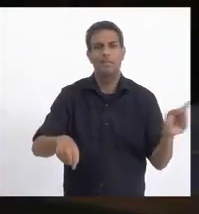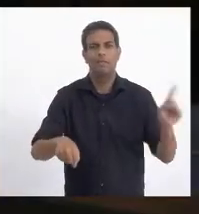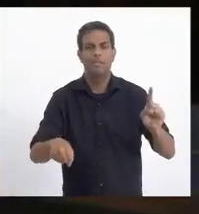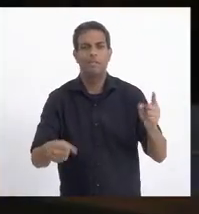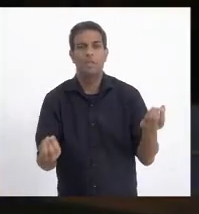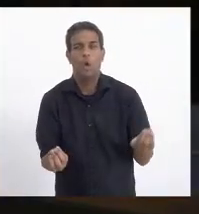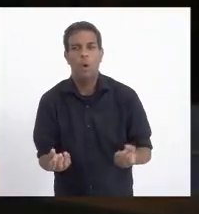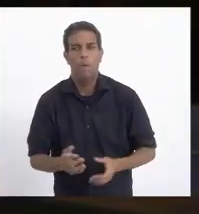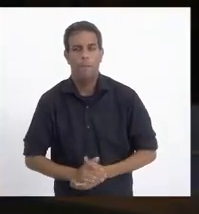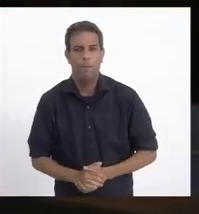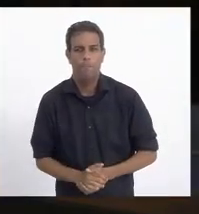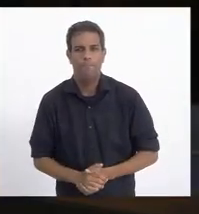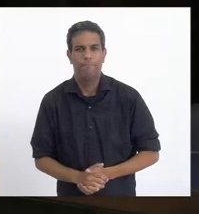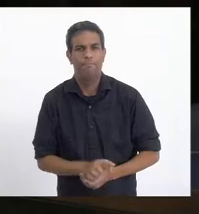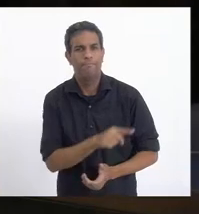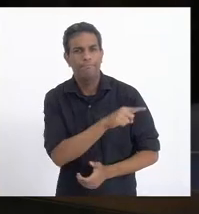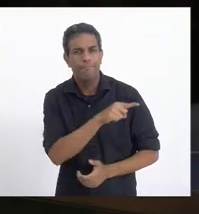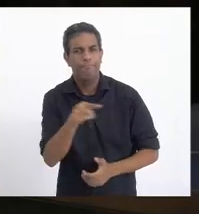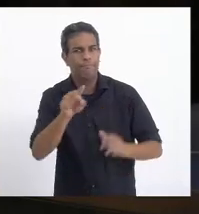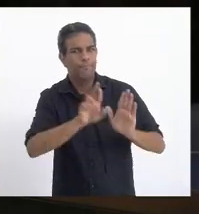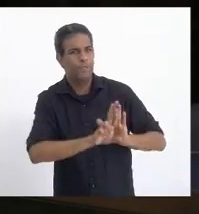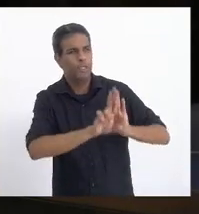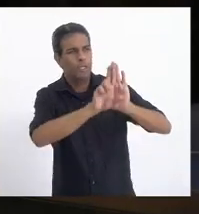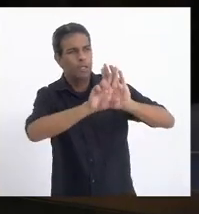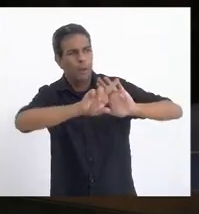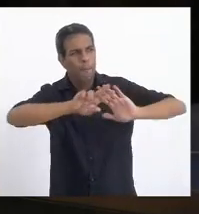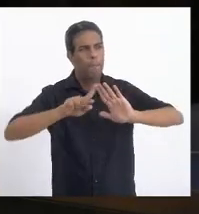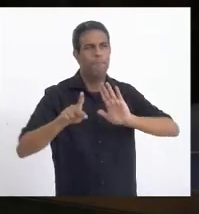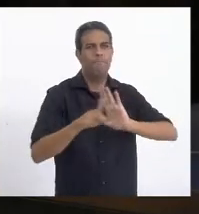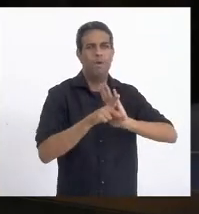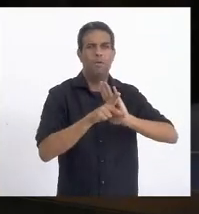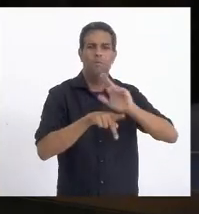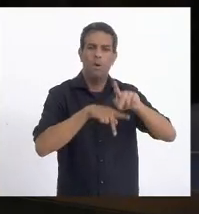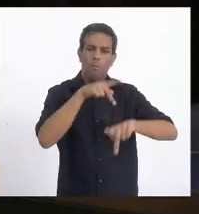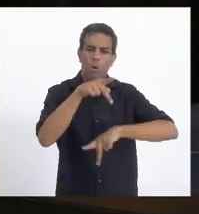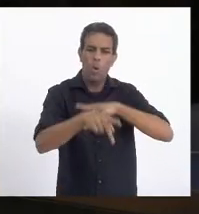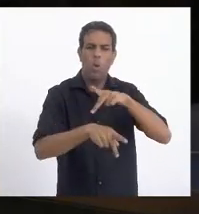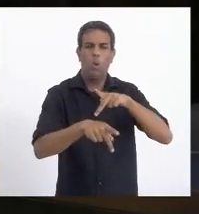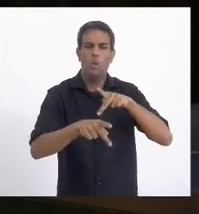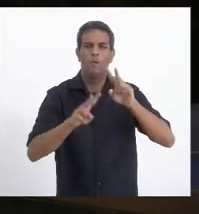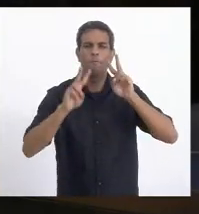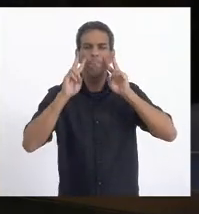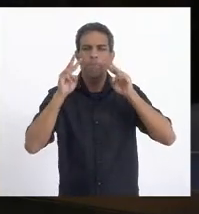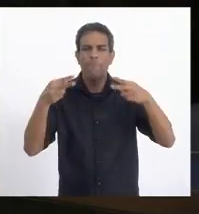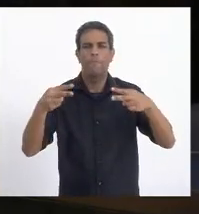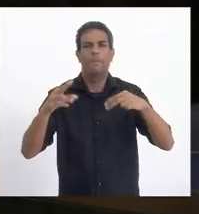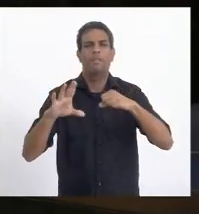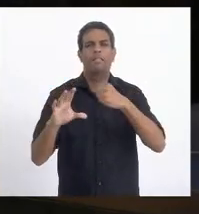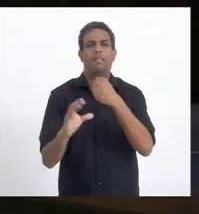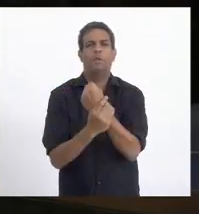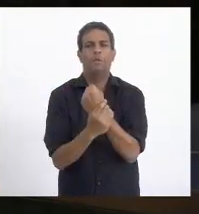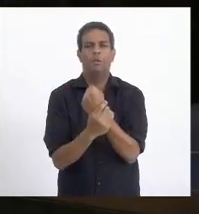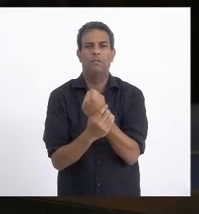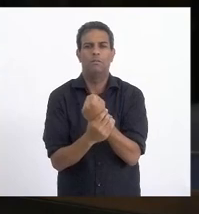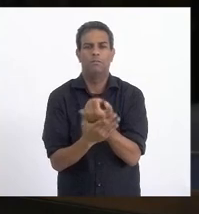não senhor e eu represento a população eu representa a segurança pública